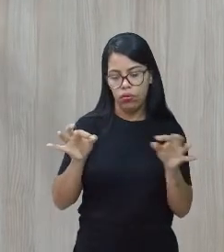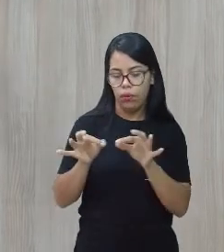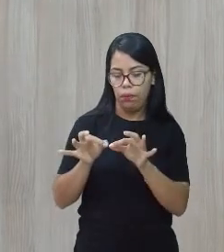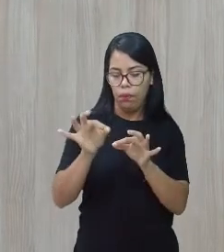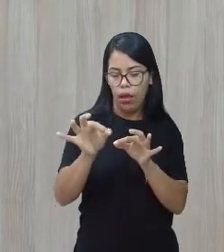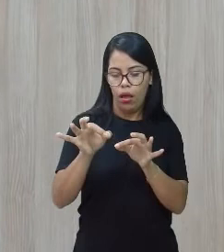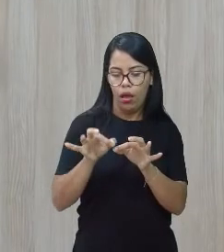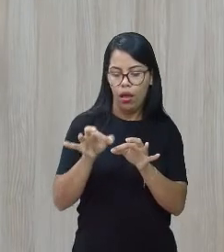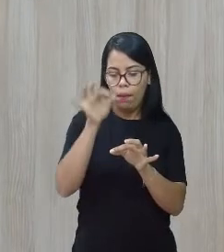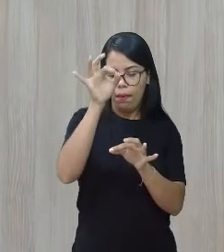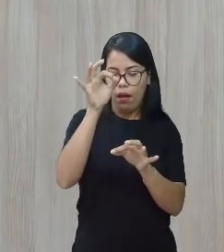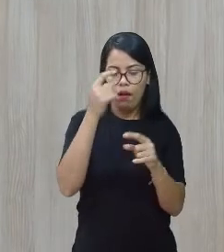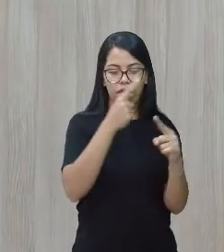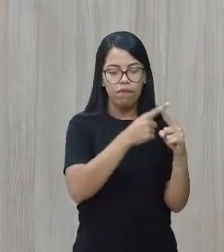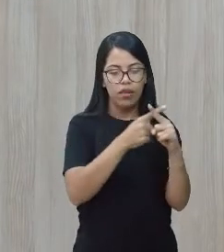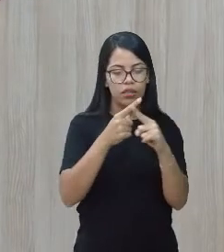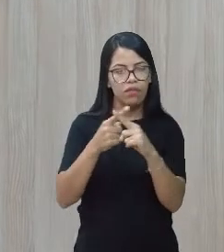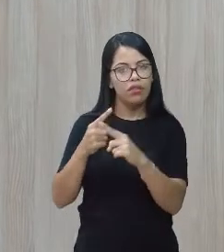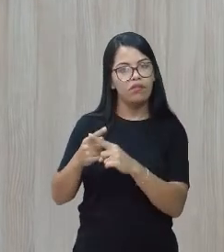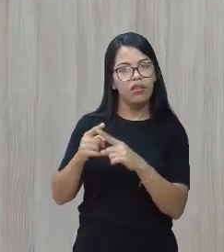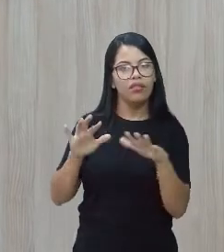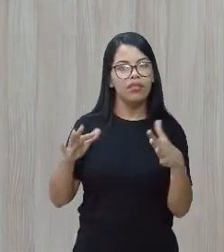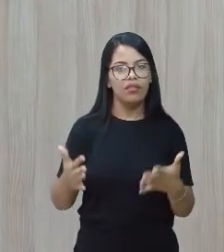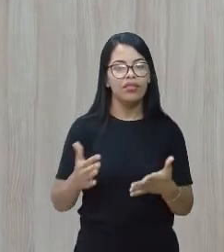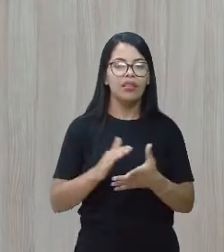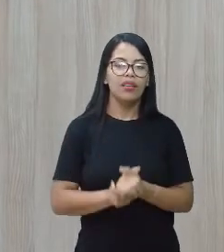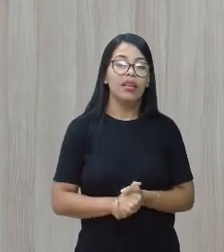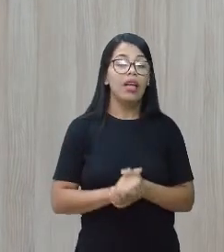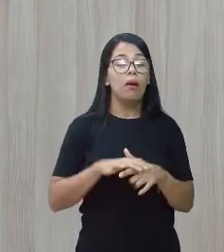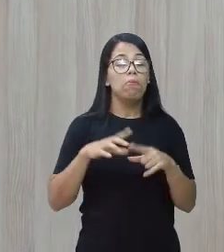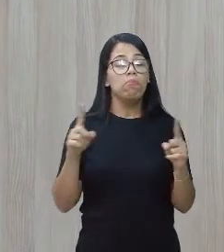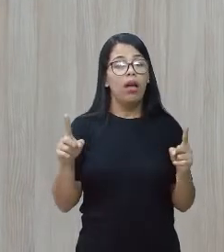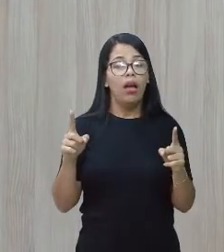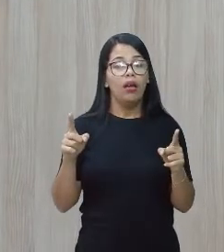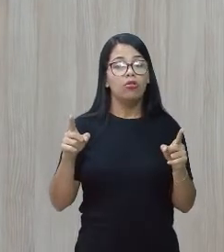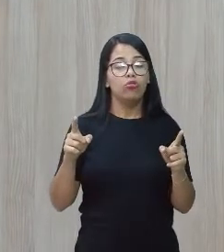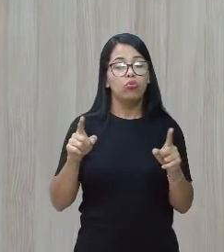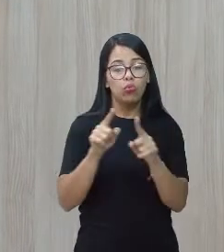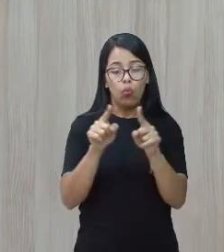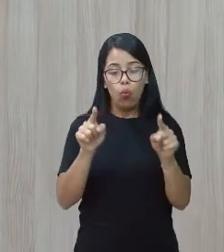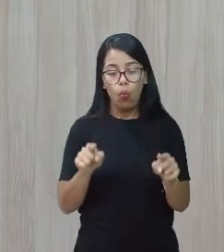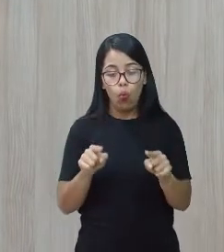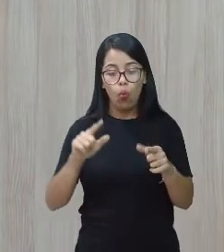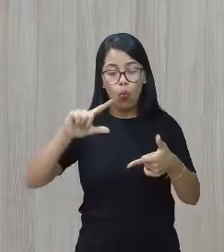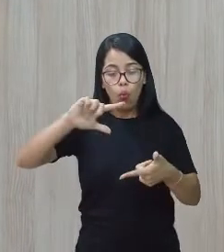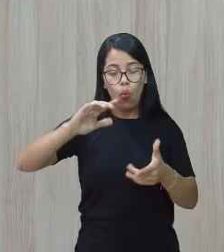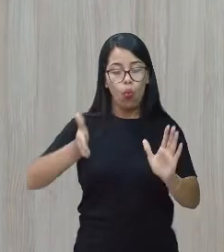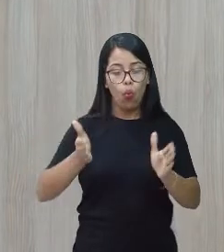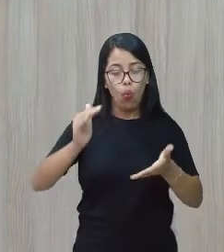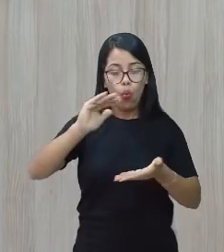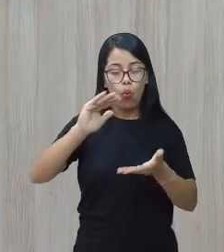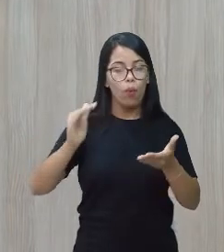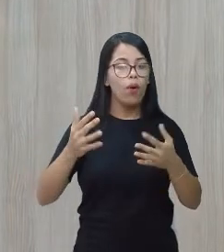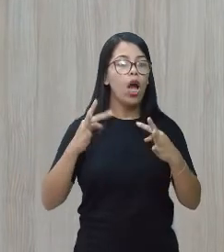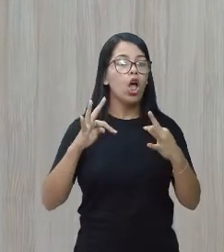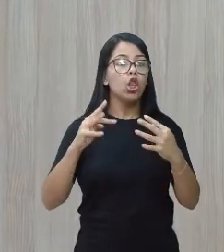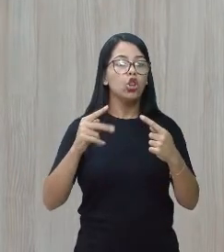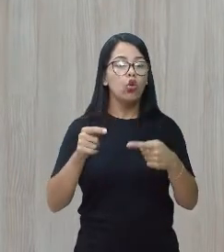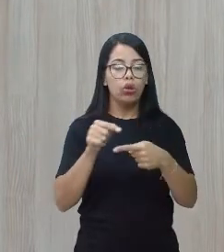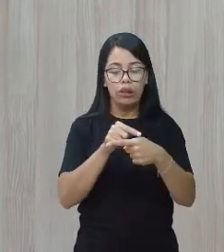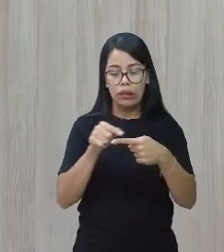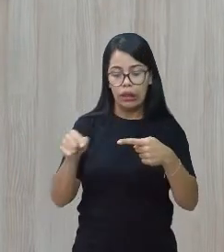largura, pela altura, certo? Sendo que no cubo, todas as arestas, todos os lados,